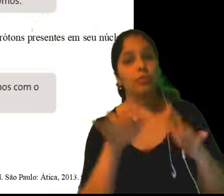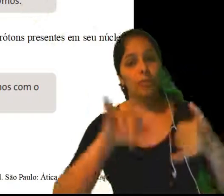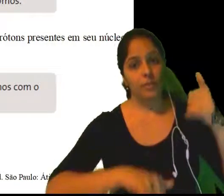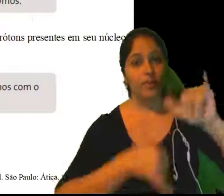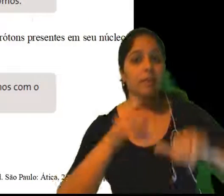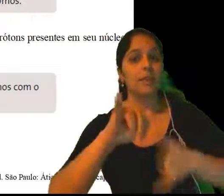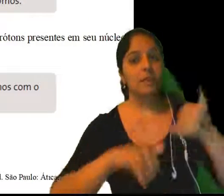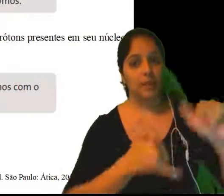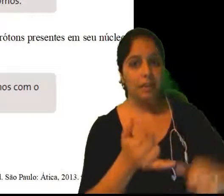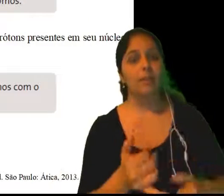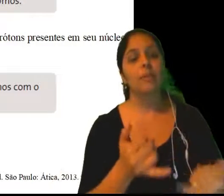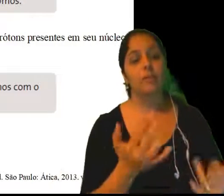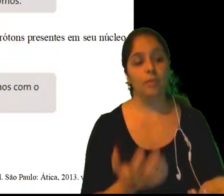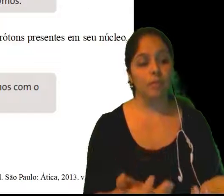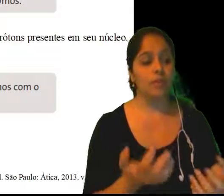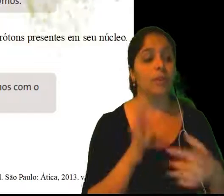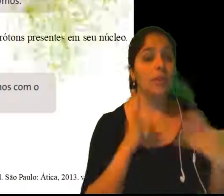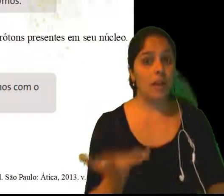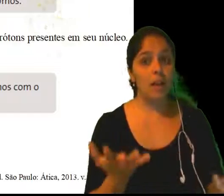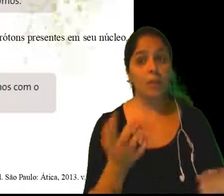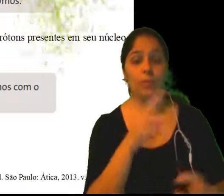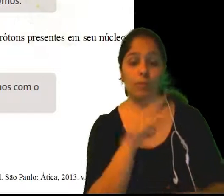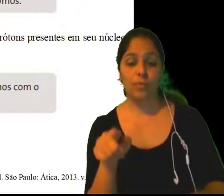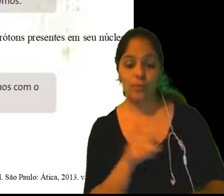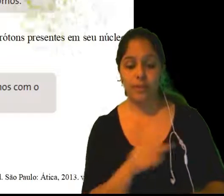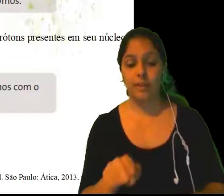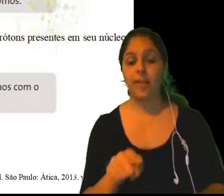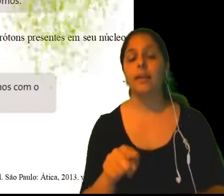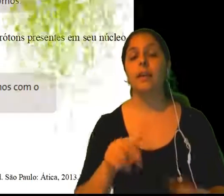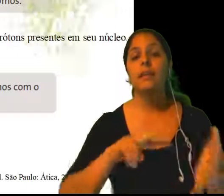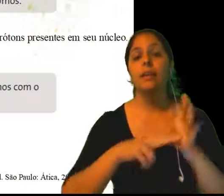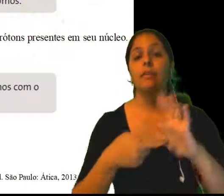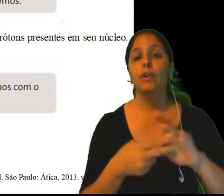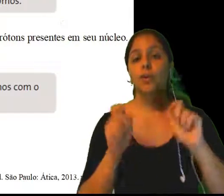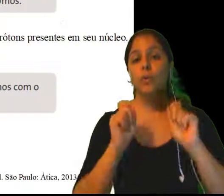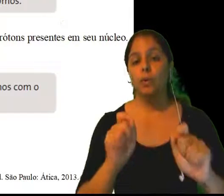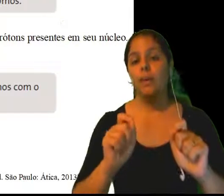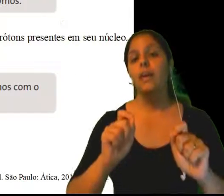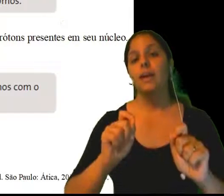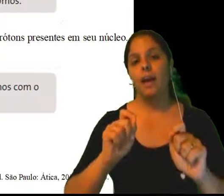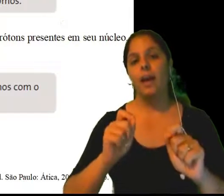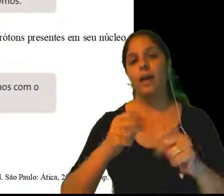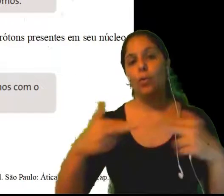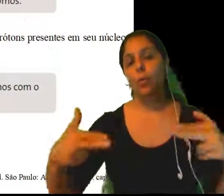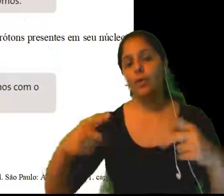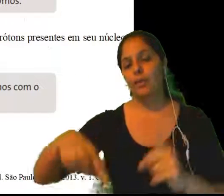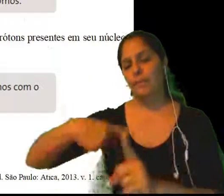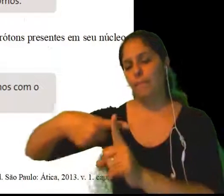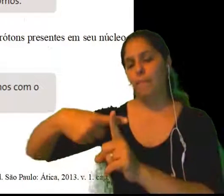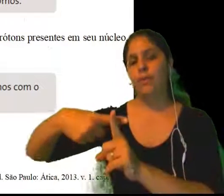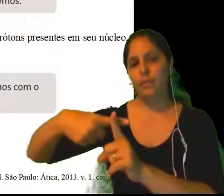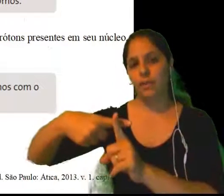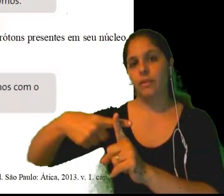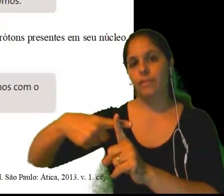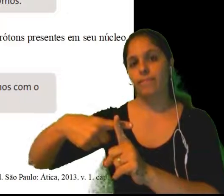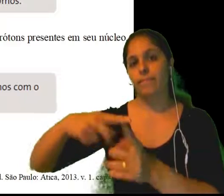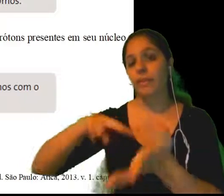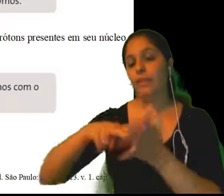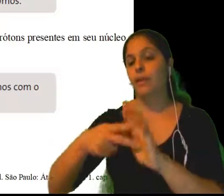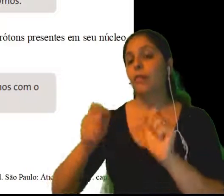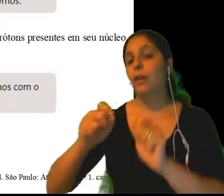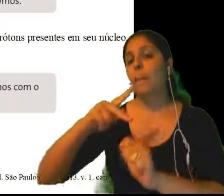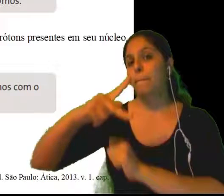Rutherford. Assim, dizemos que o número atômico Z é o número de cargas positivas, ou seja, o número